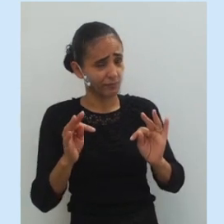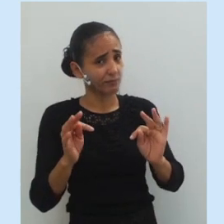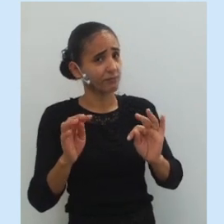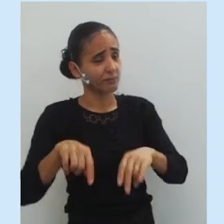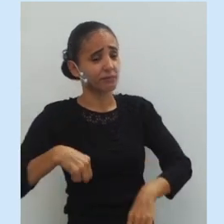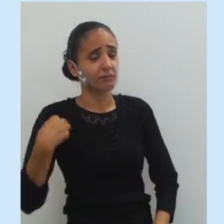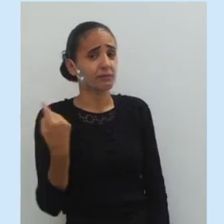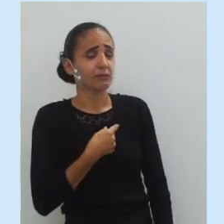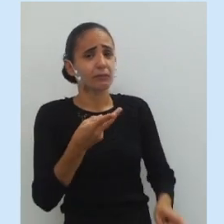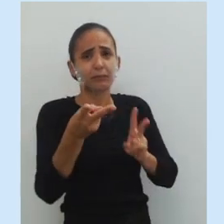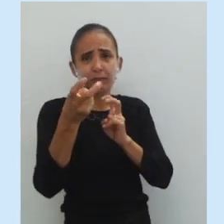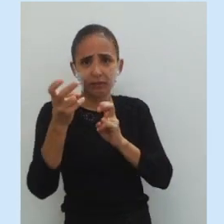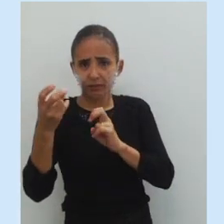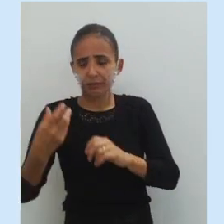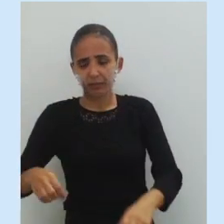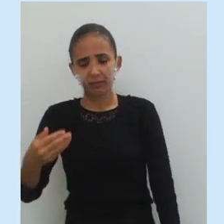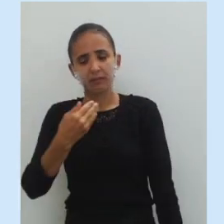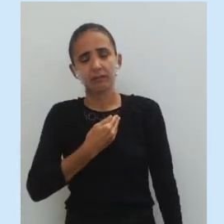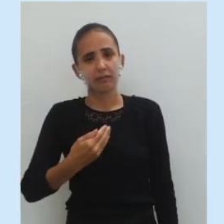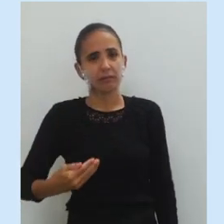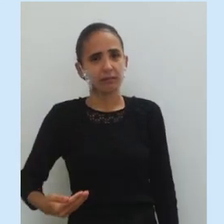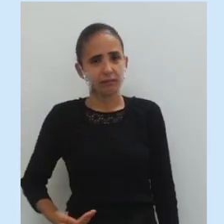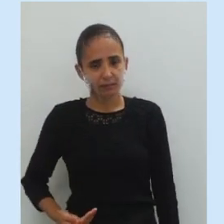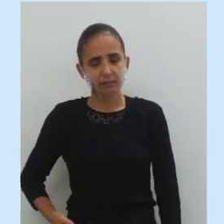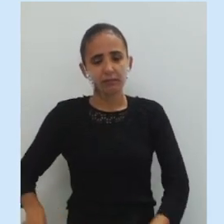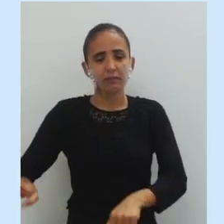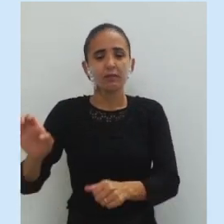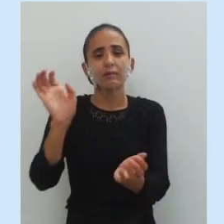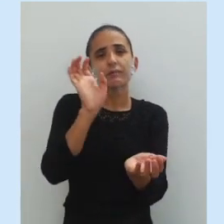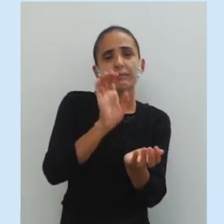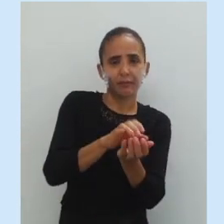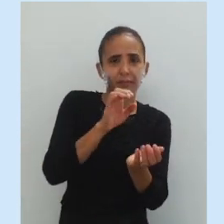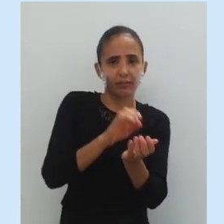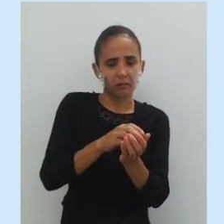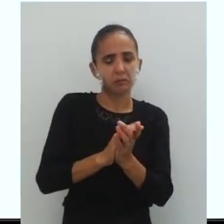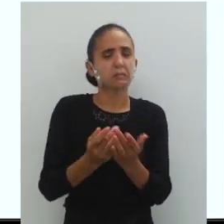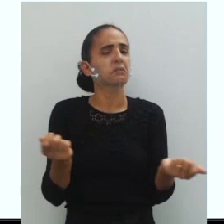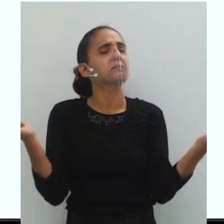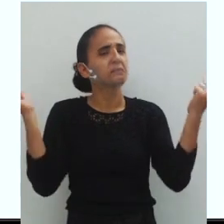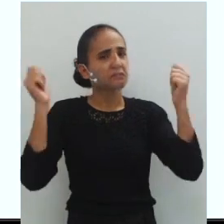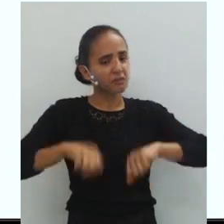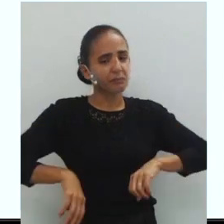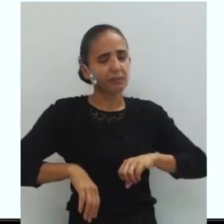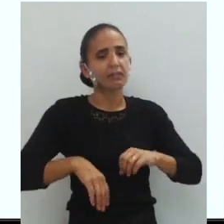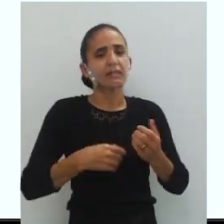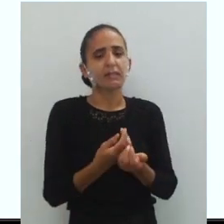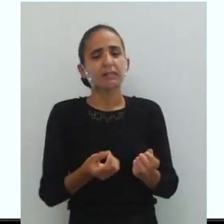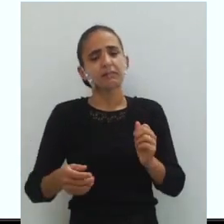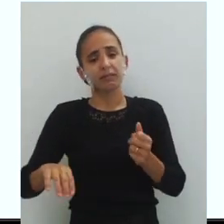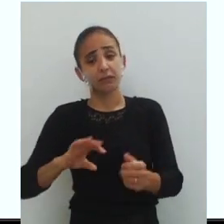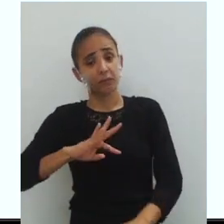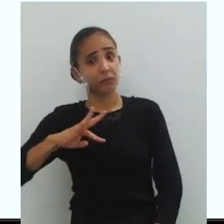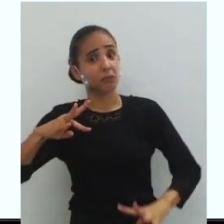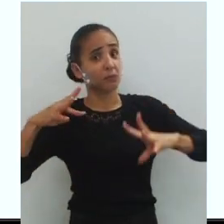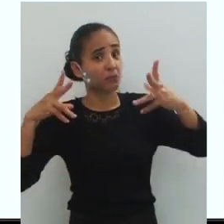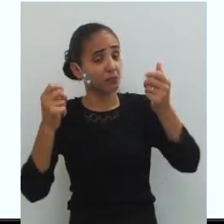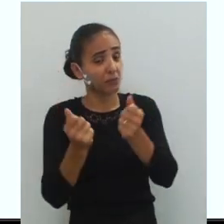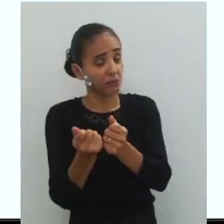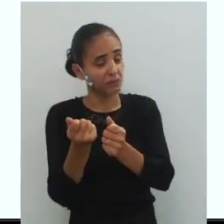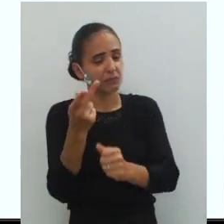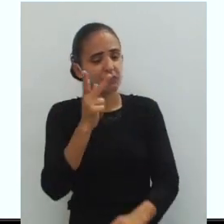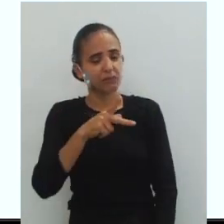vem tendo, que o Estado vem garantindo com êxito, né? Onde os professores eles